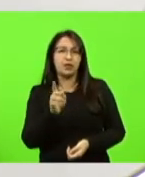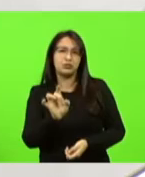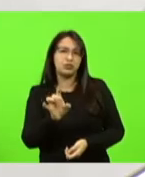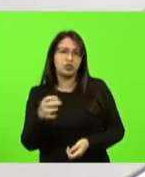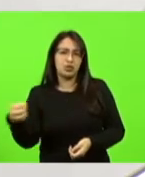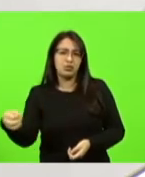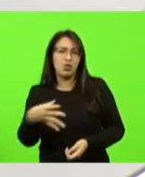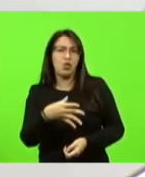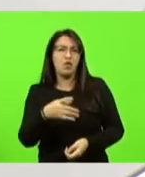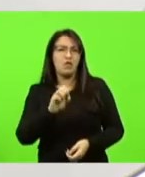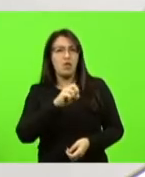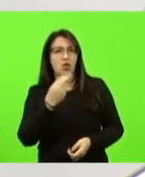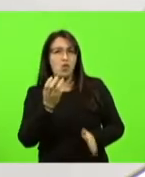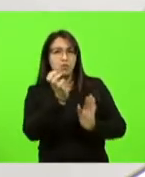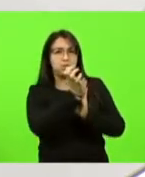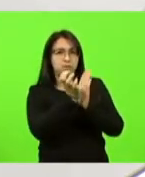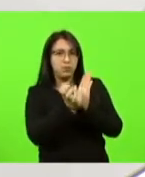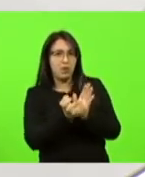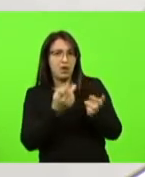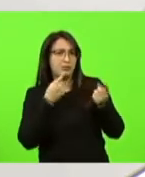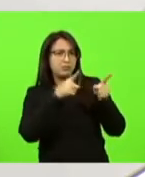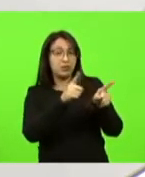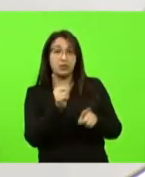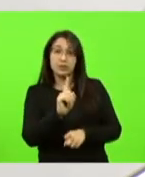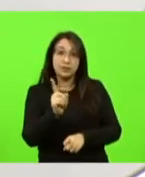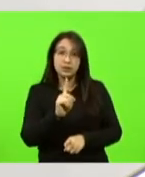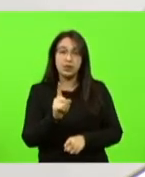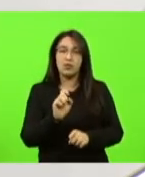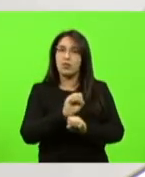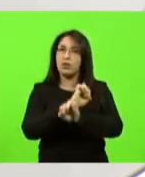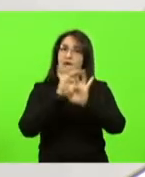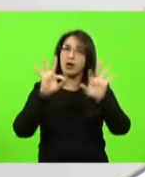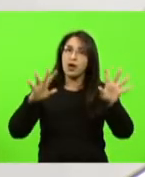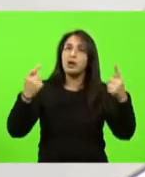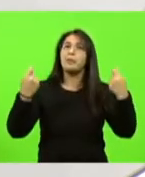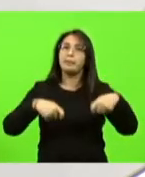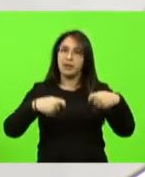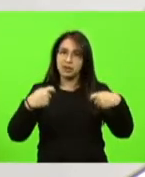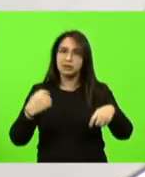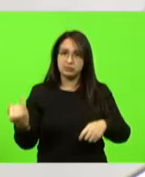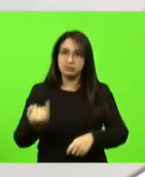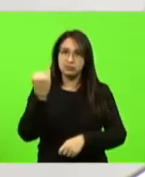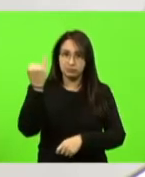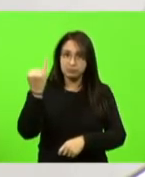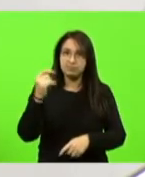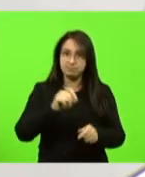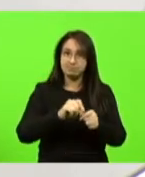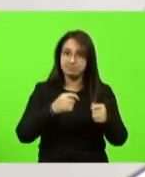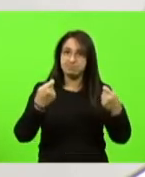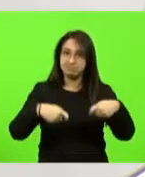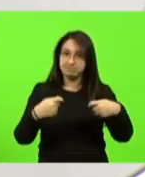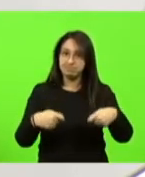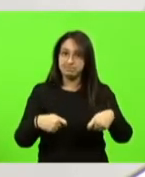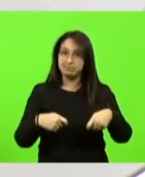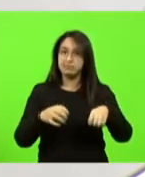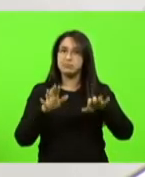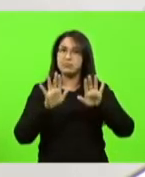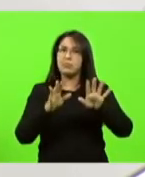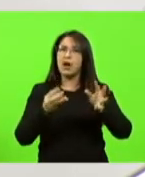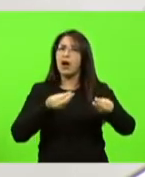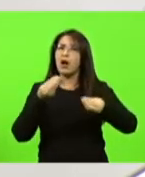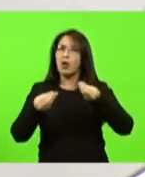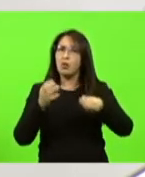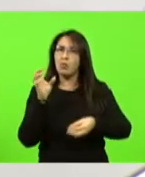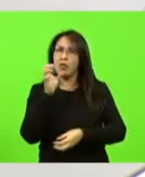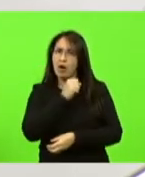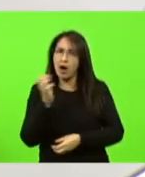da desburocratização, porque isso, obviamente, tem que ser feito. Mas a forma... Será que não vamos nos